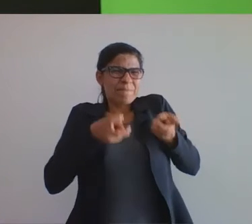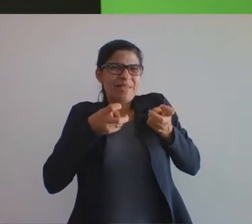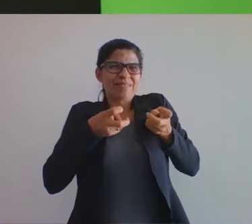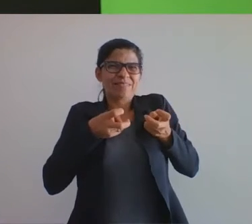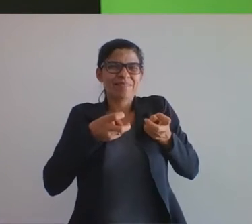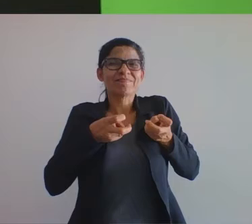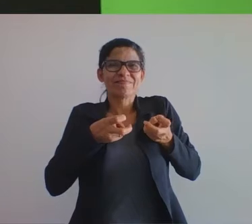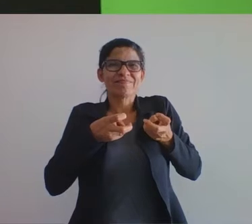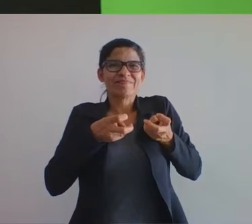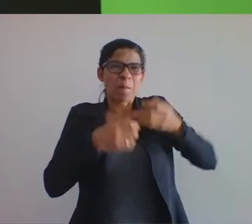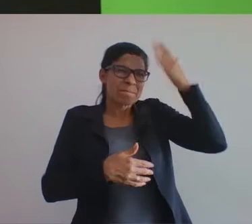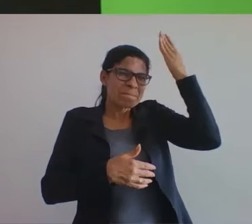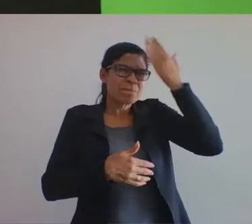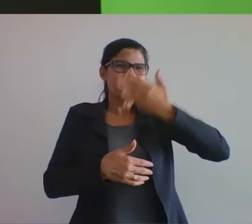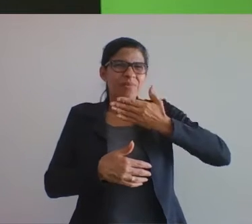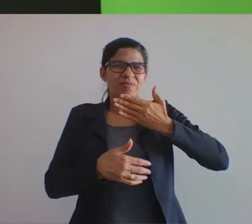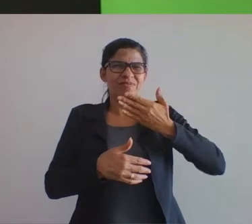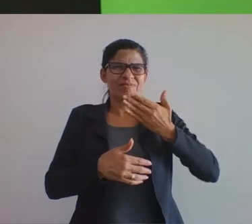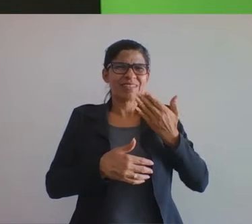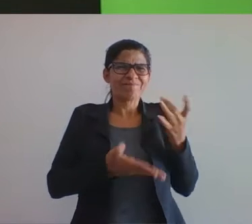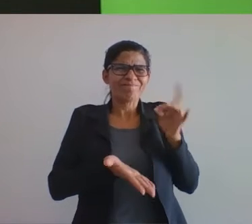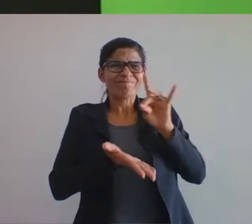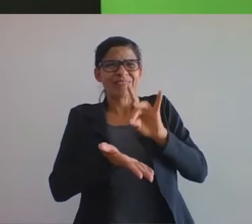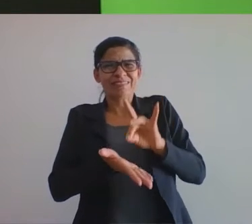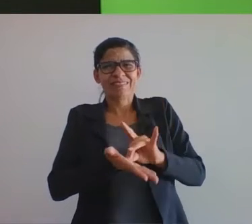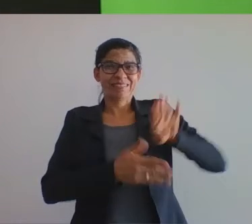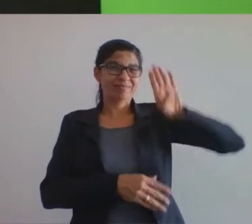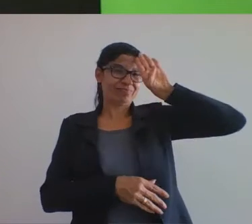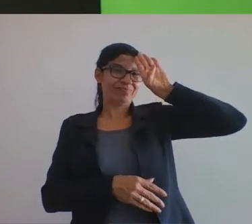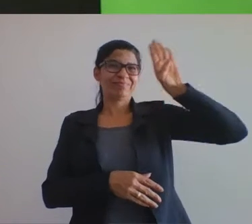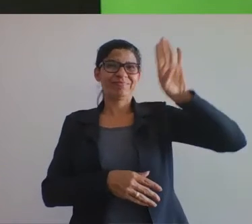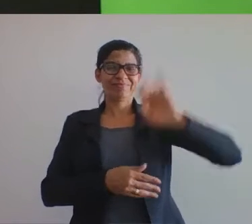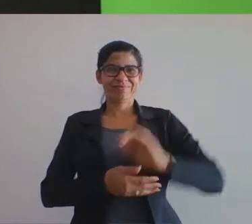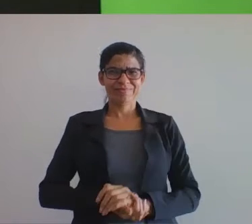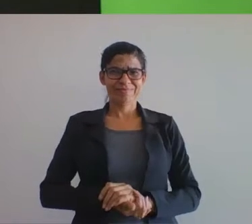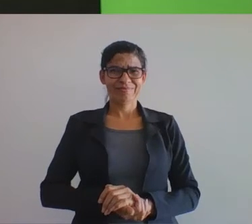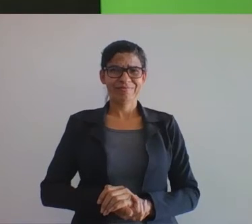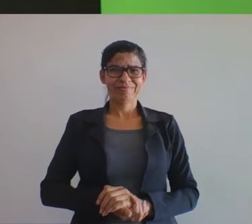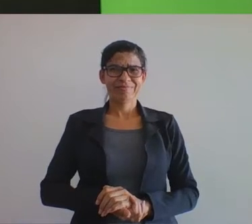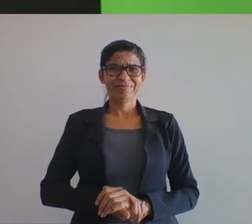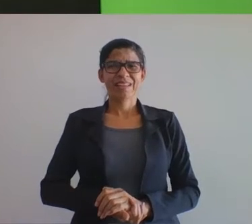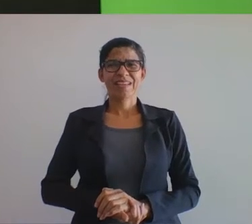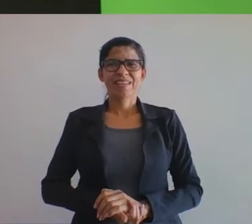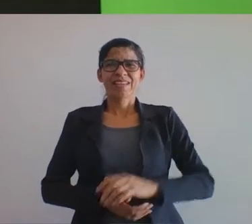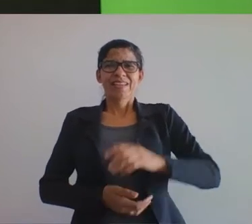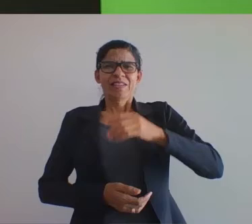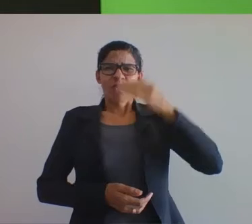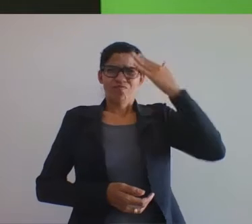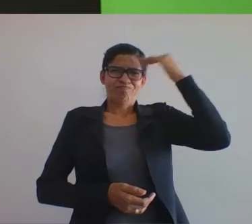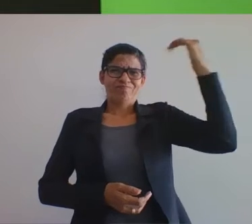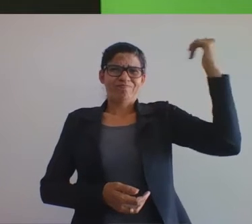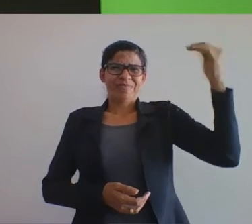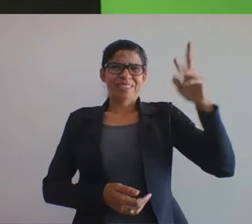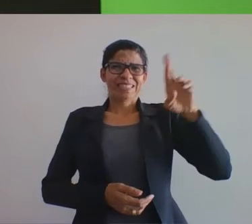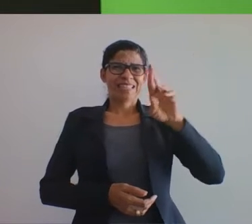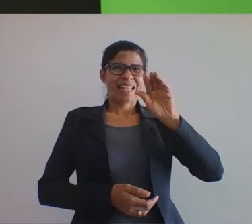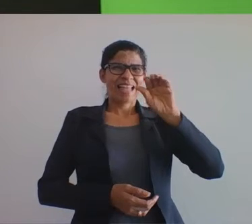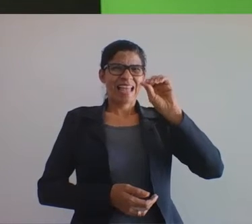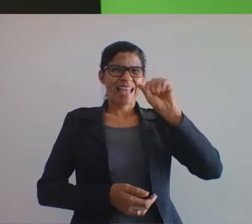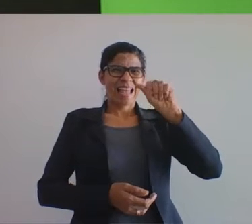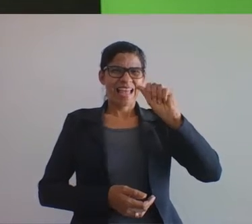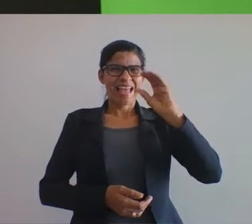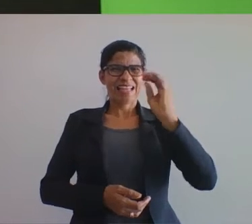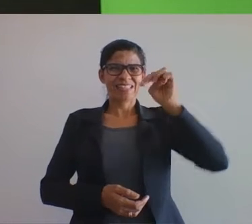provada de mais certos princípios. Os racionalistas, eles tentaram determinar a natureza do mundo e